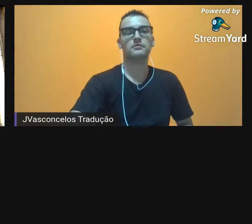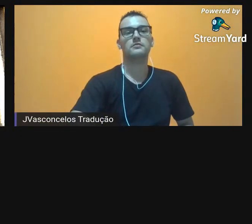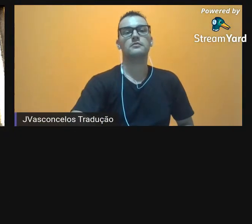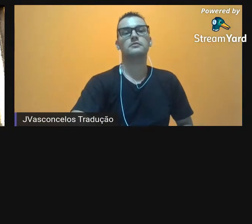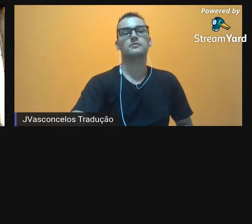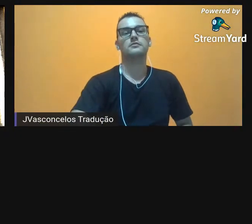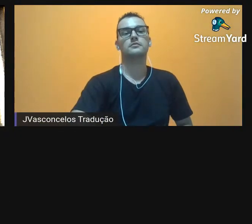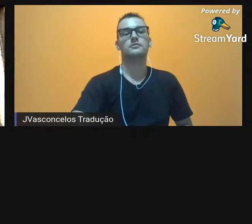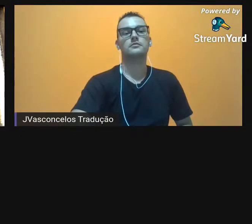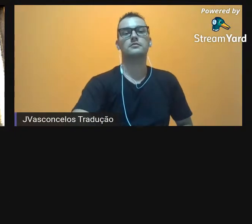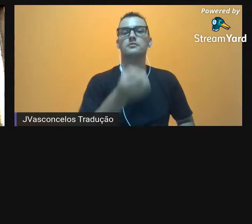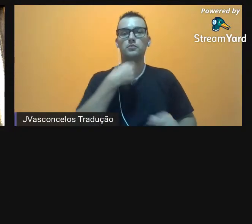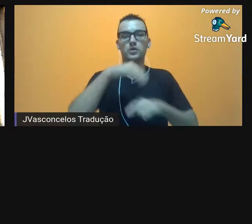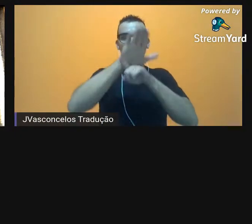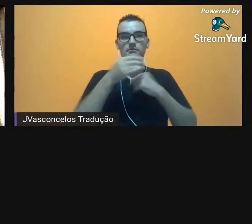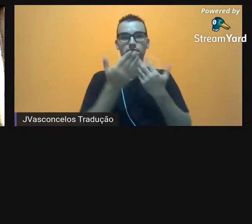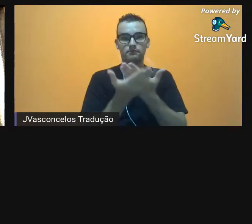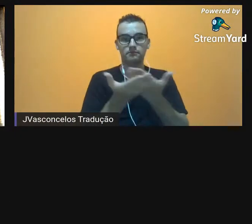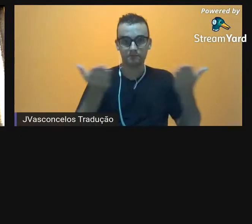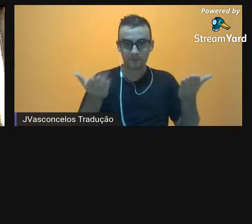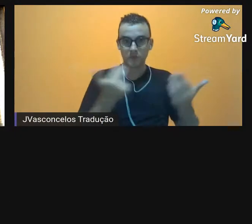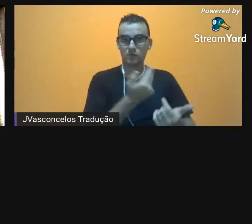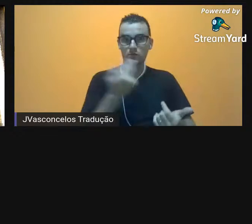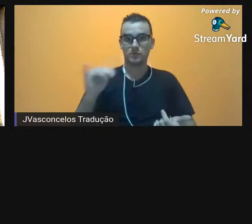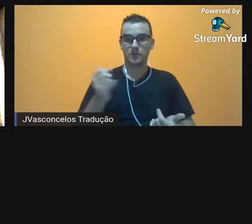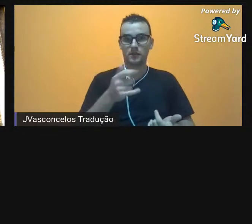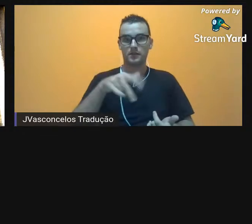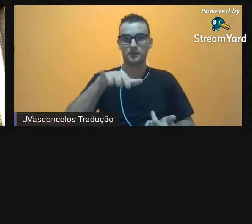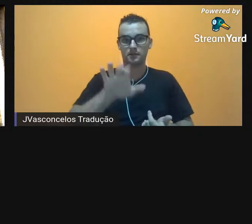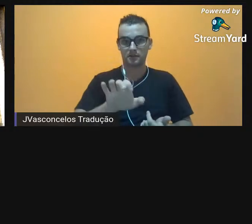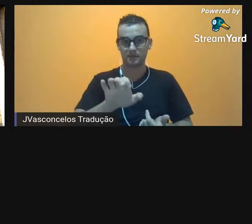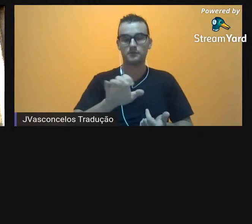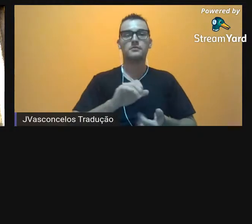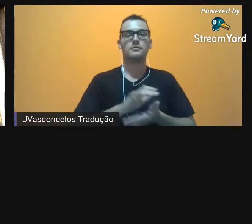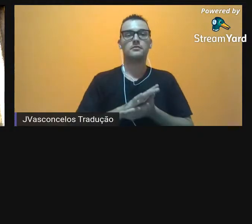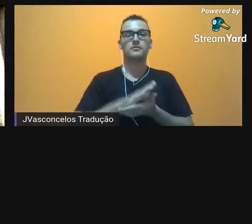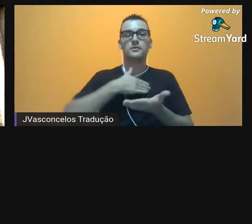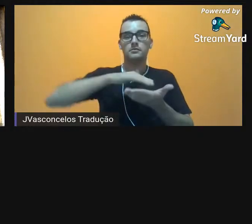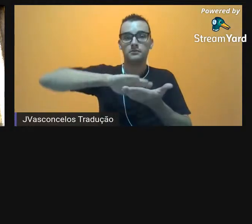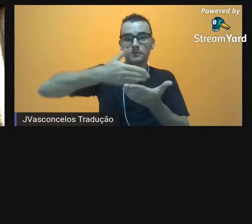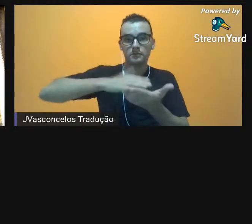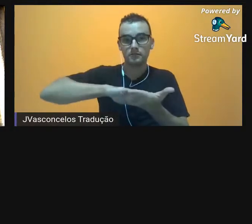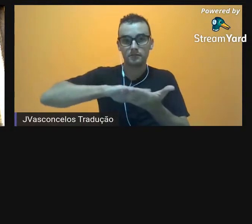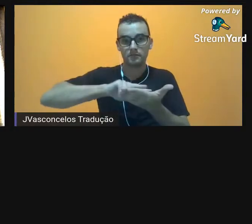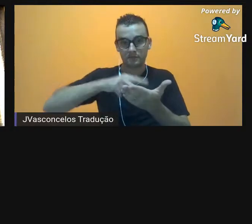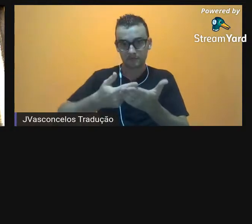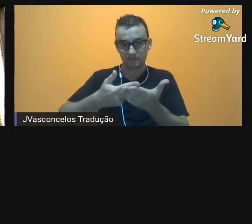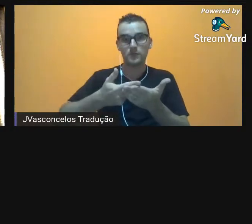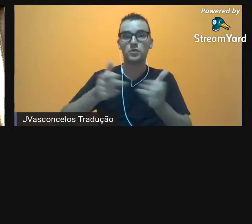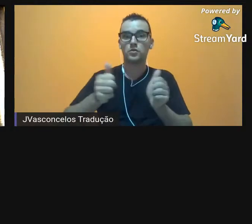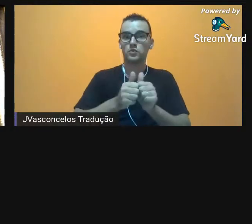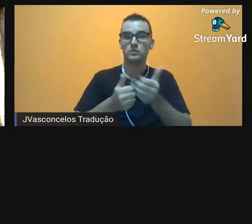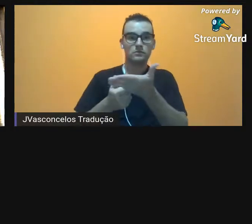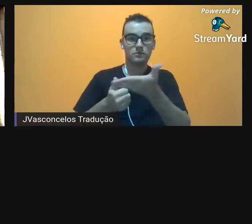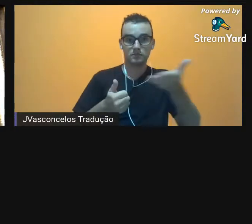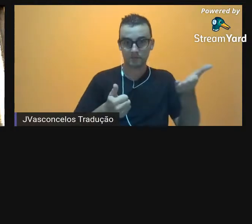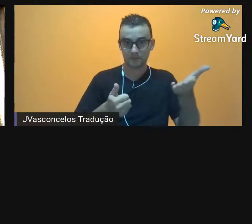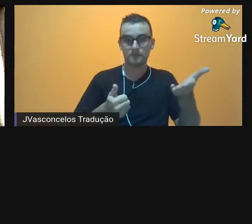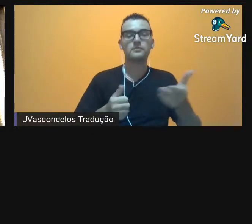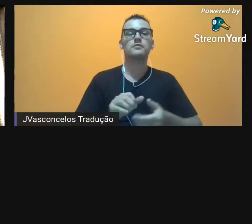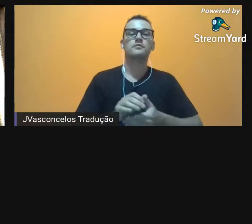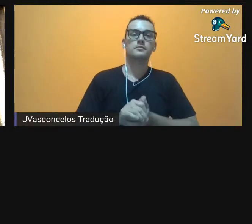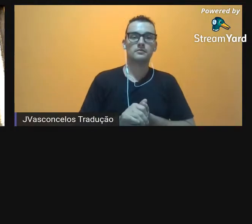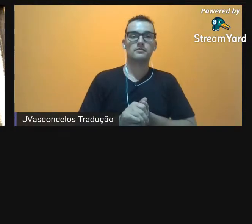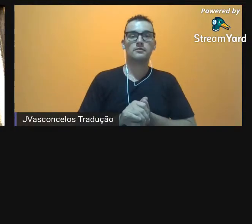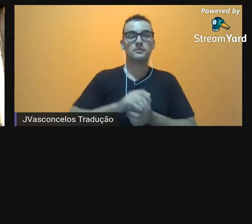Boa tarde a todos. Meu nome é Jaqueline. Eu sou a intérprete de livros e estarei com vocês nesse evento. Eu sou